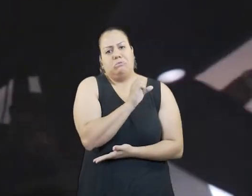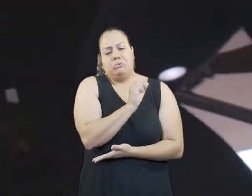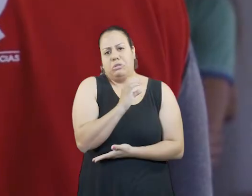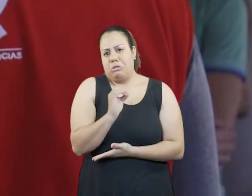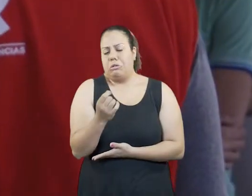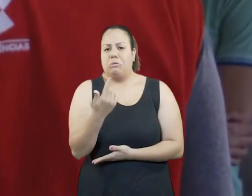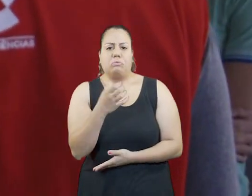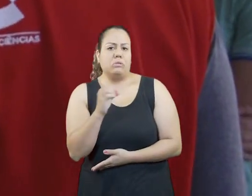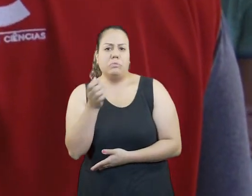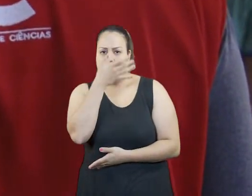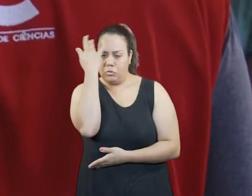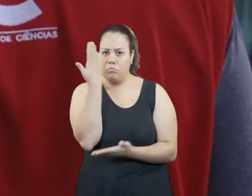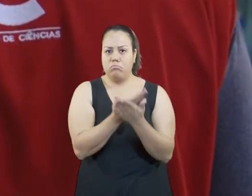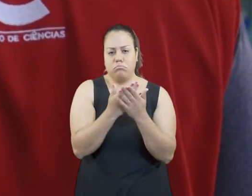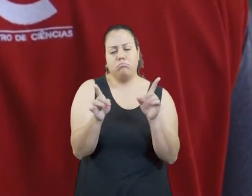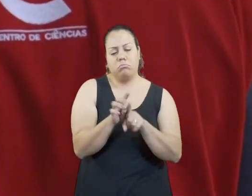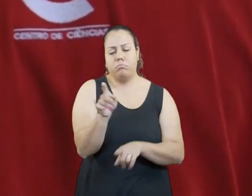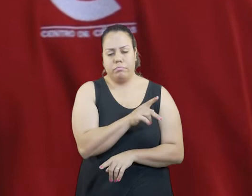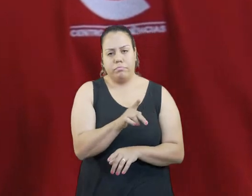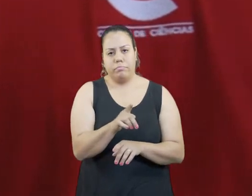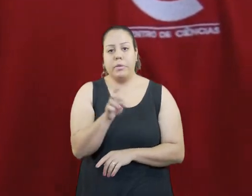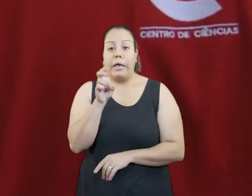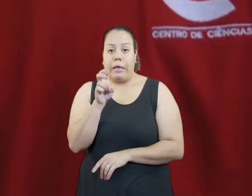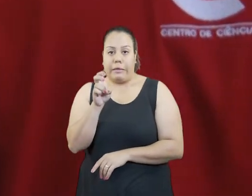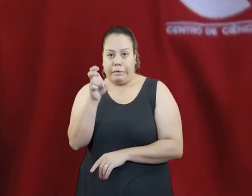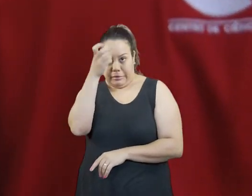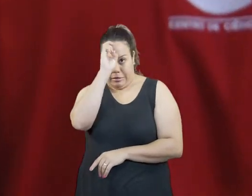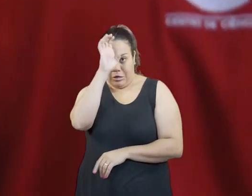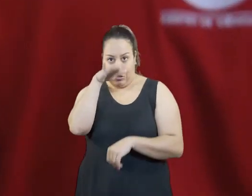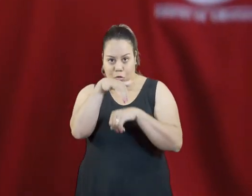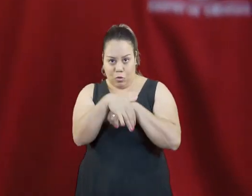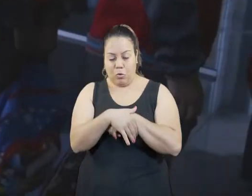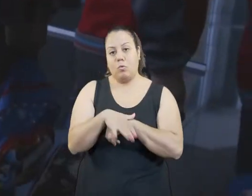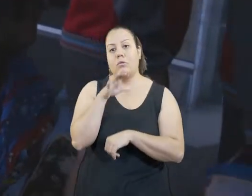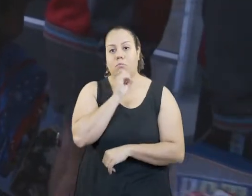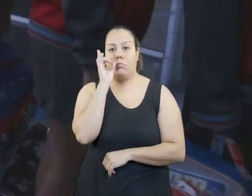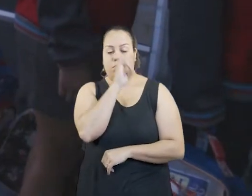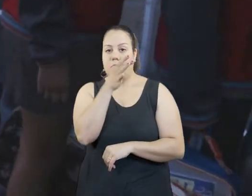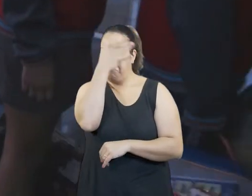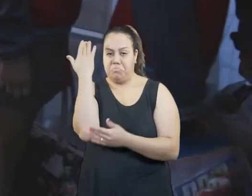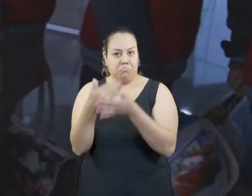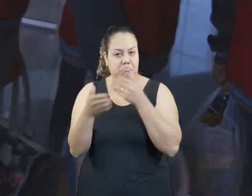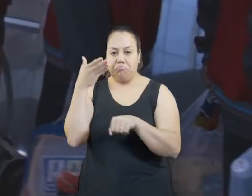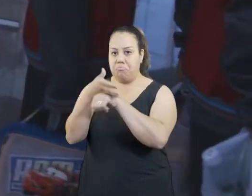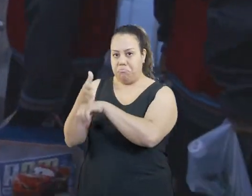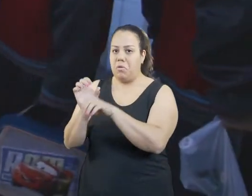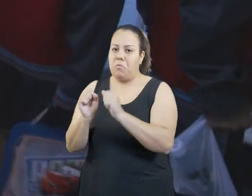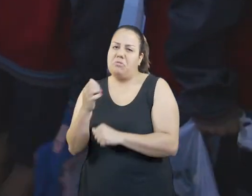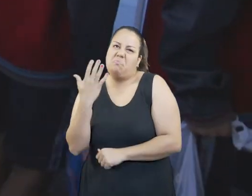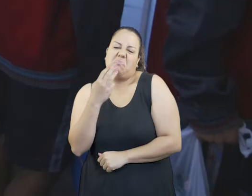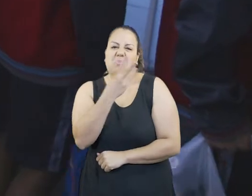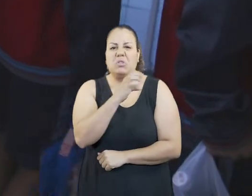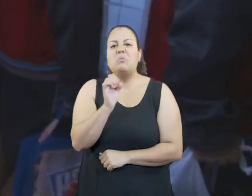200 estudantes e professores. E a gente abre quinta-feira à noite, sábado e domingo para o público espontâneo, que a gente tem aí mais uma média de mais umas